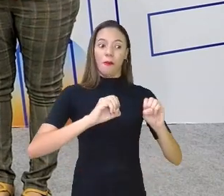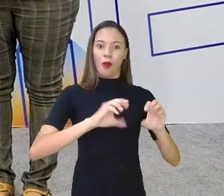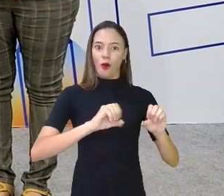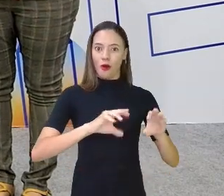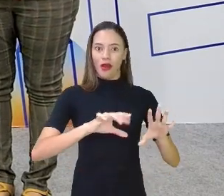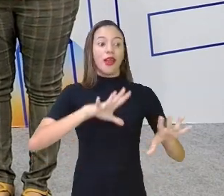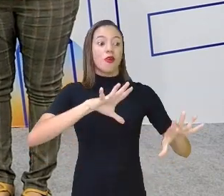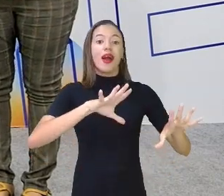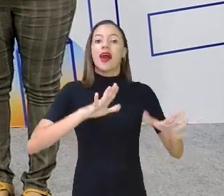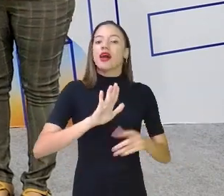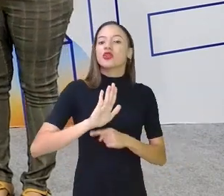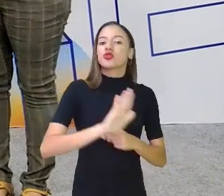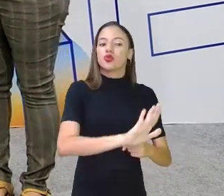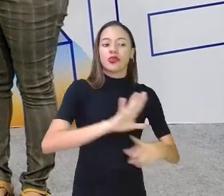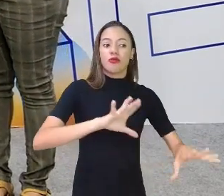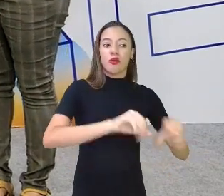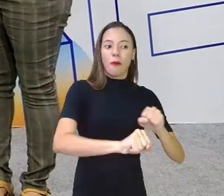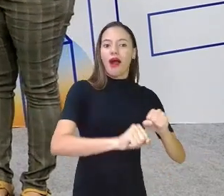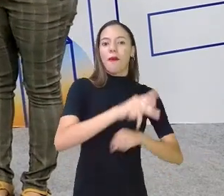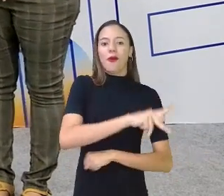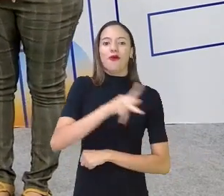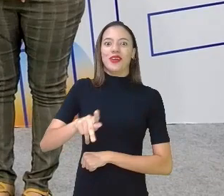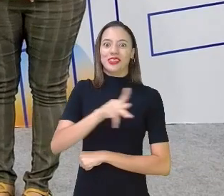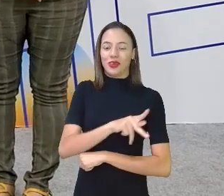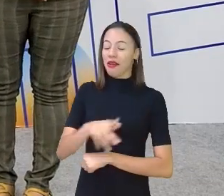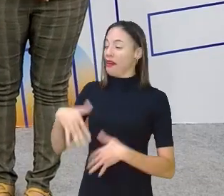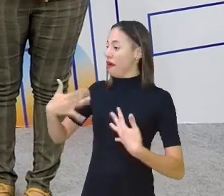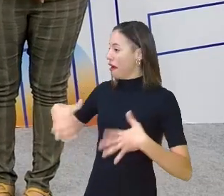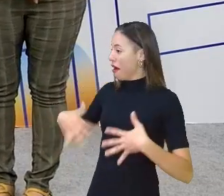professores. Uau! Tô na sala de aula, então.